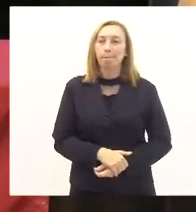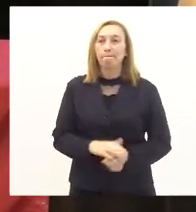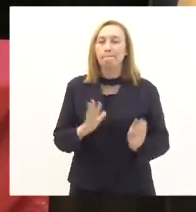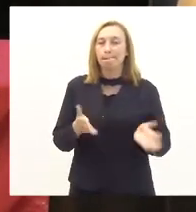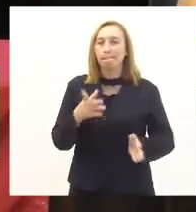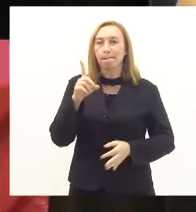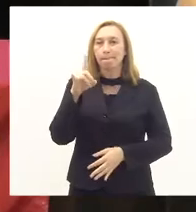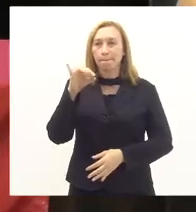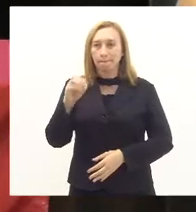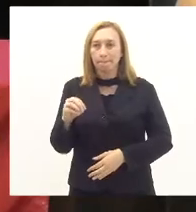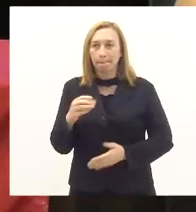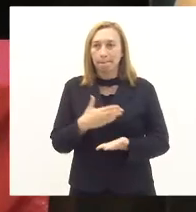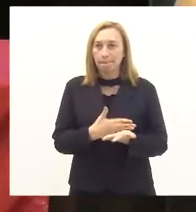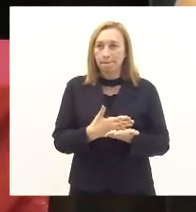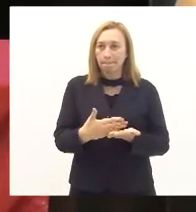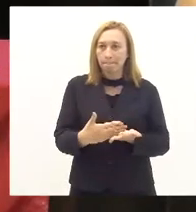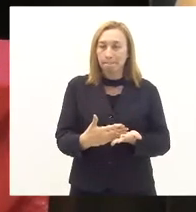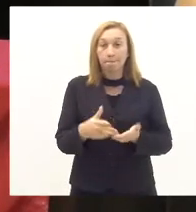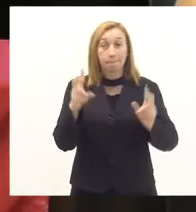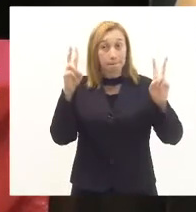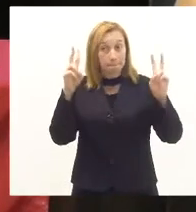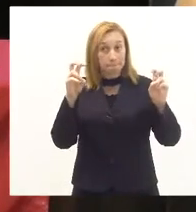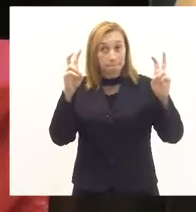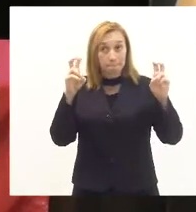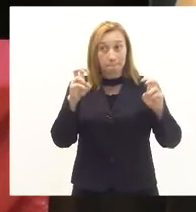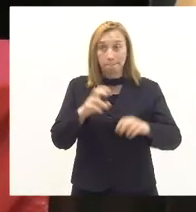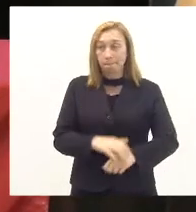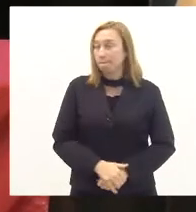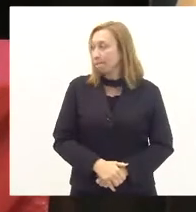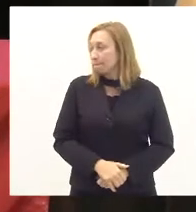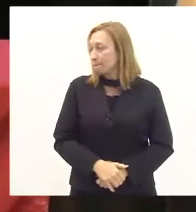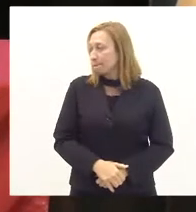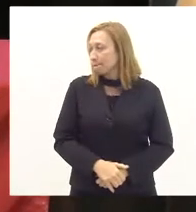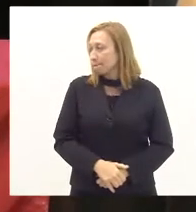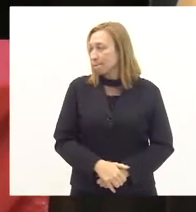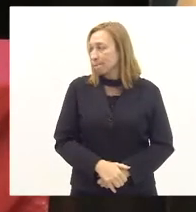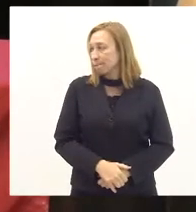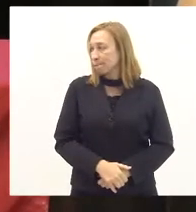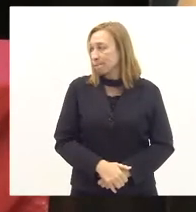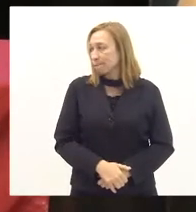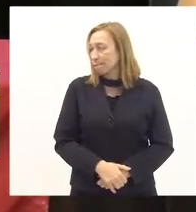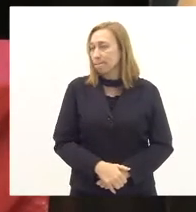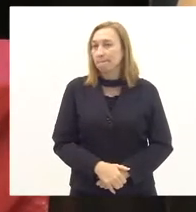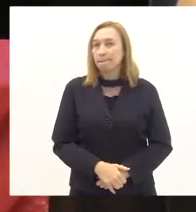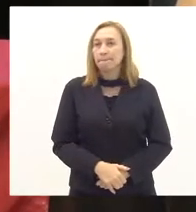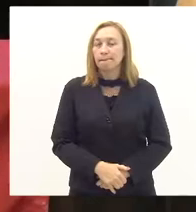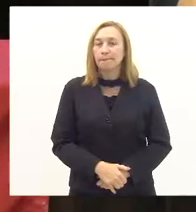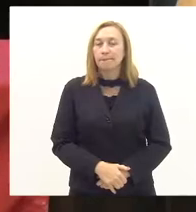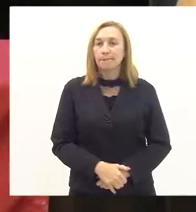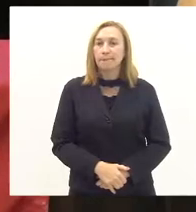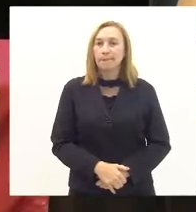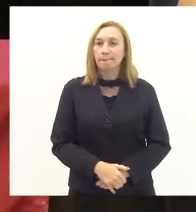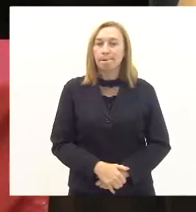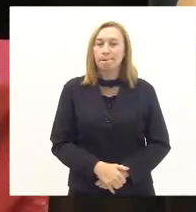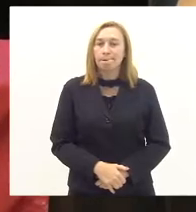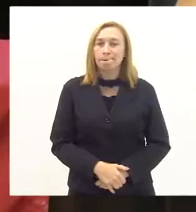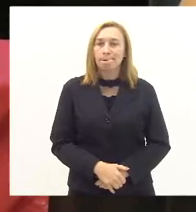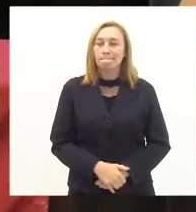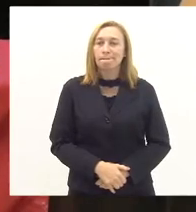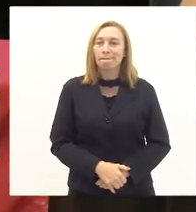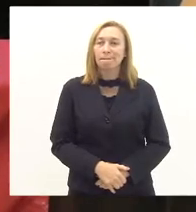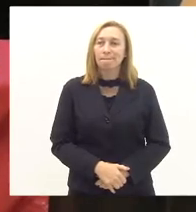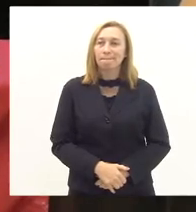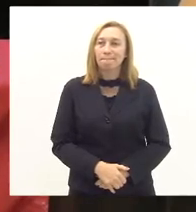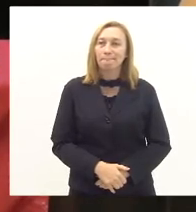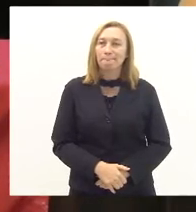Cláudio, proceda a questão, uma triste missão que você tem, necessária, da homenagem que a gente vai fazer